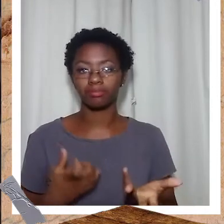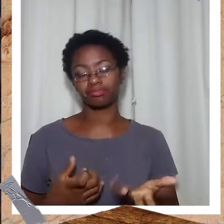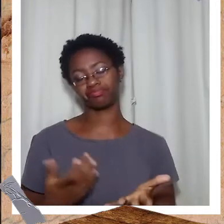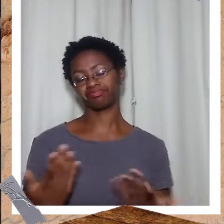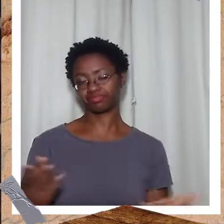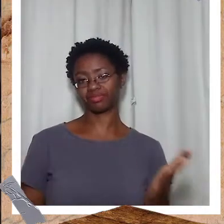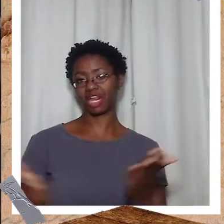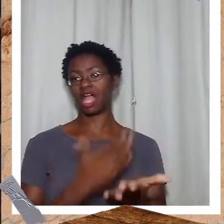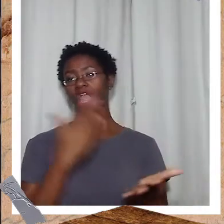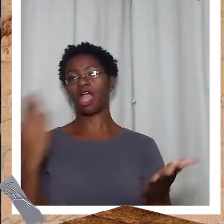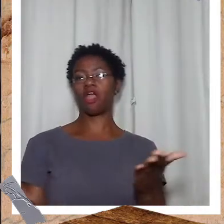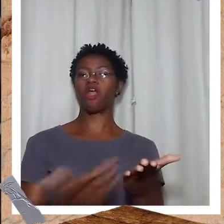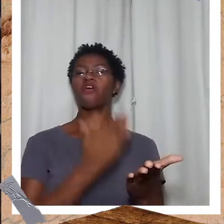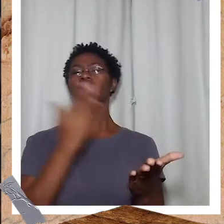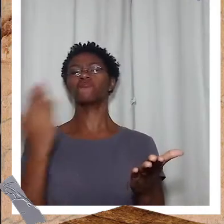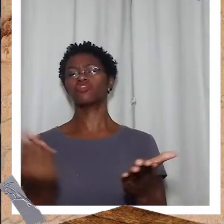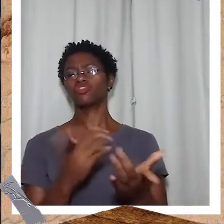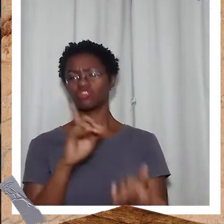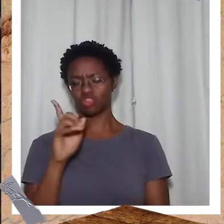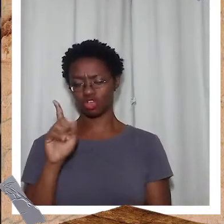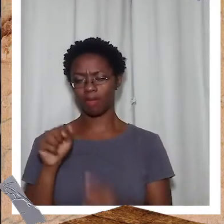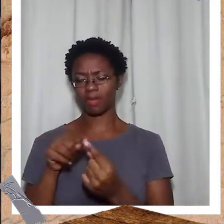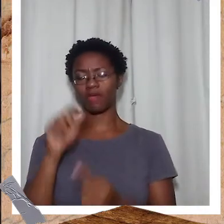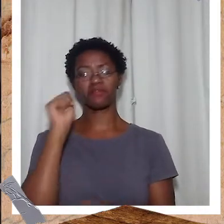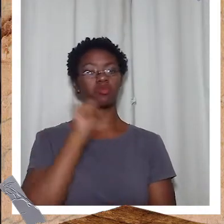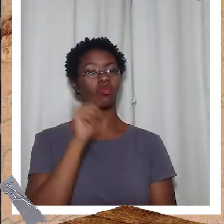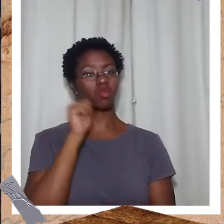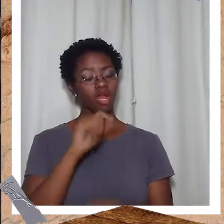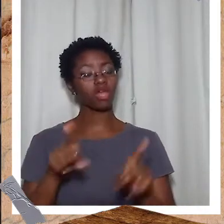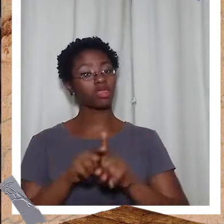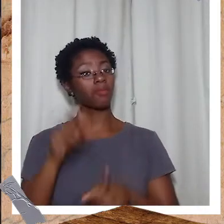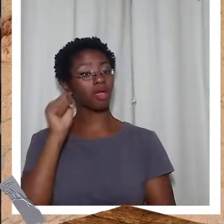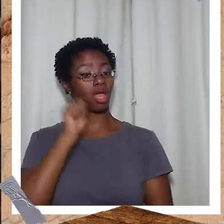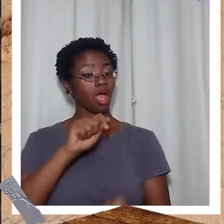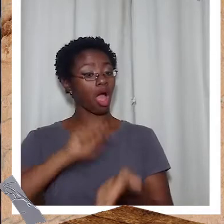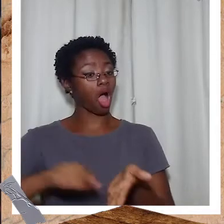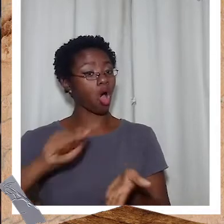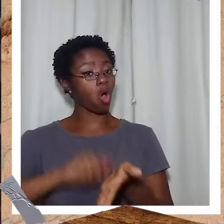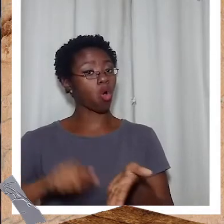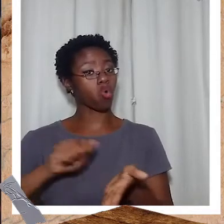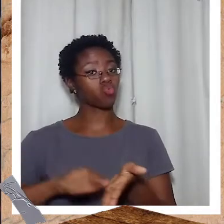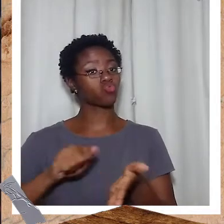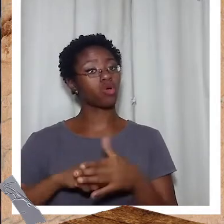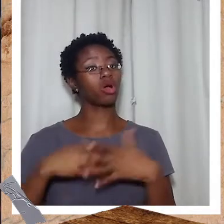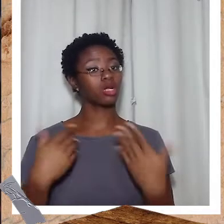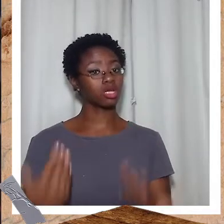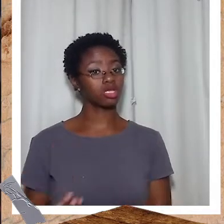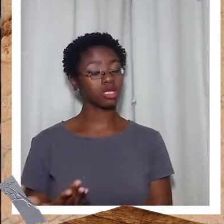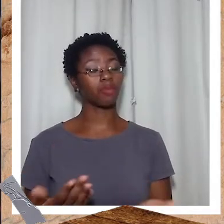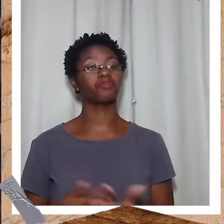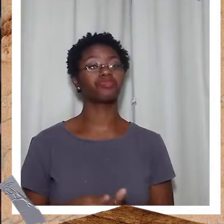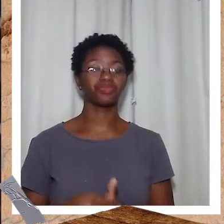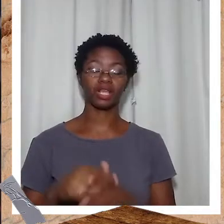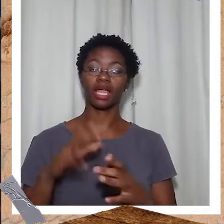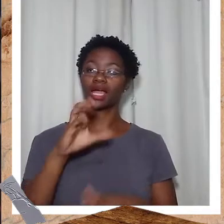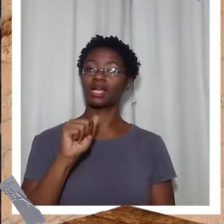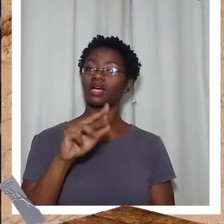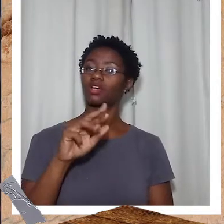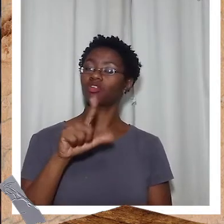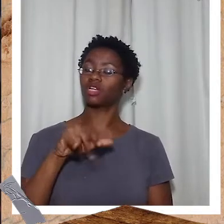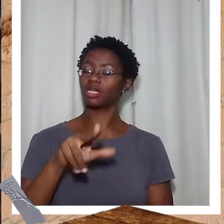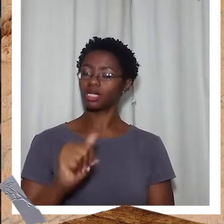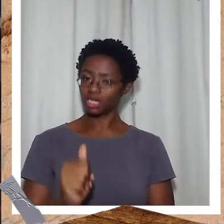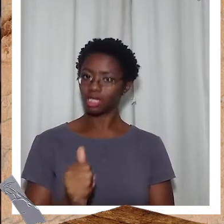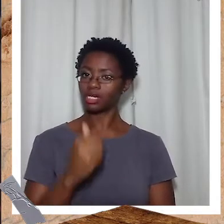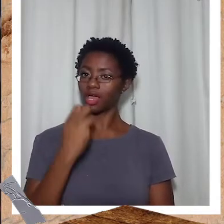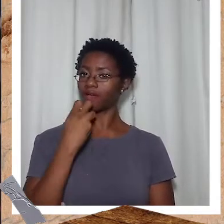revistas destinadas às mulheres, às próprias autoras, e Carolina atravessa isso de outro modo,